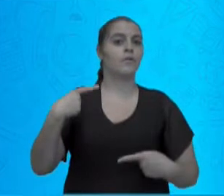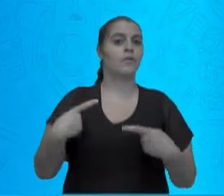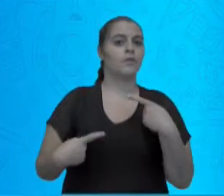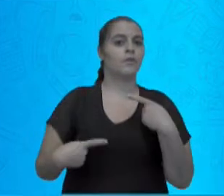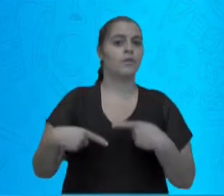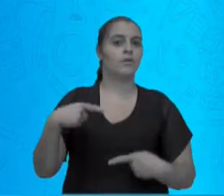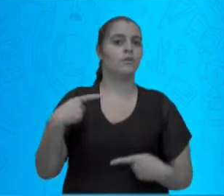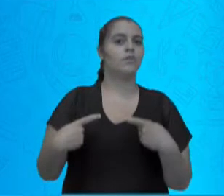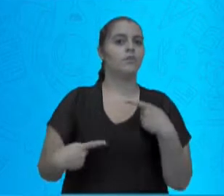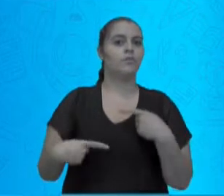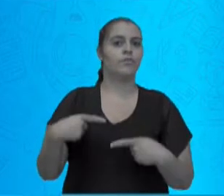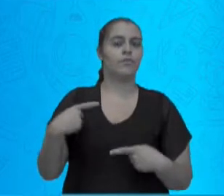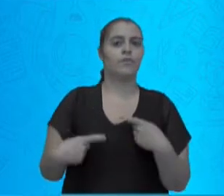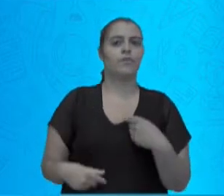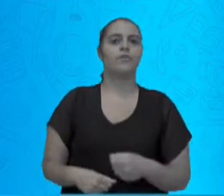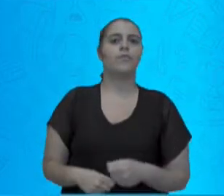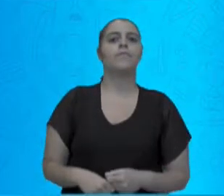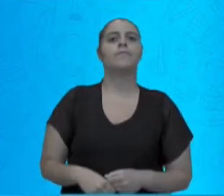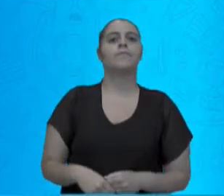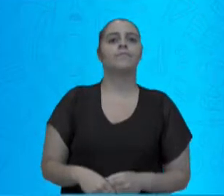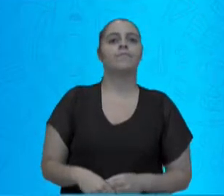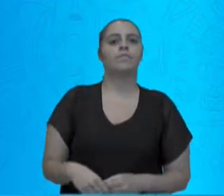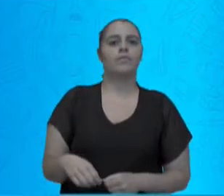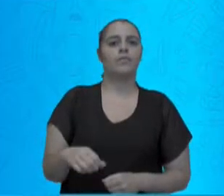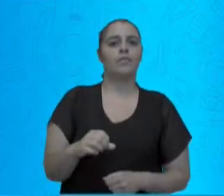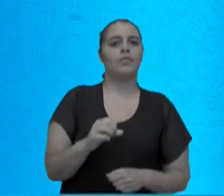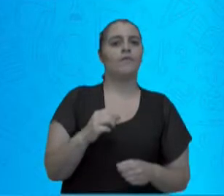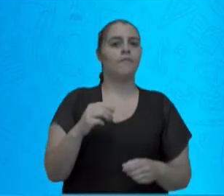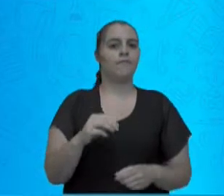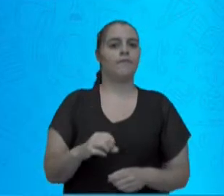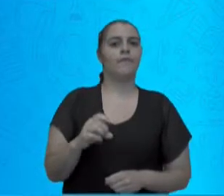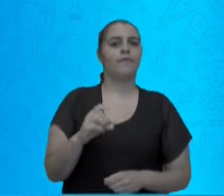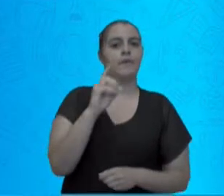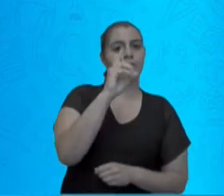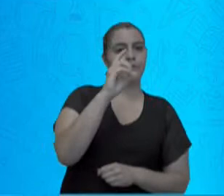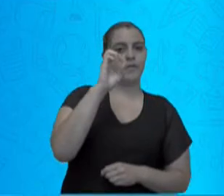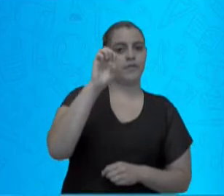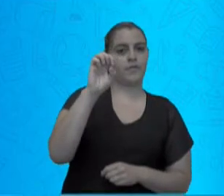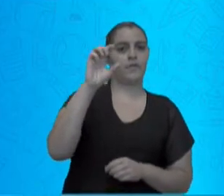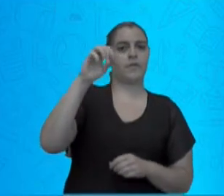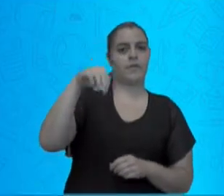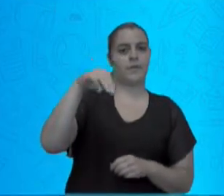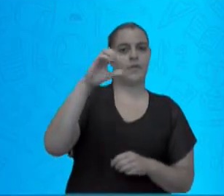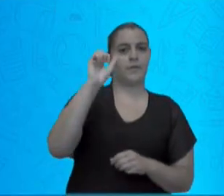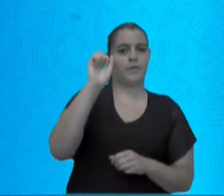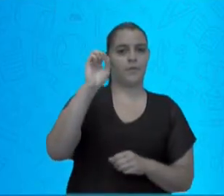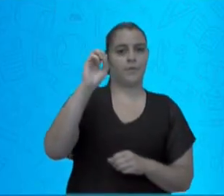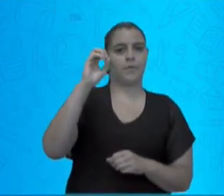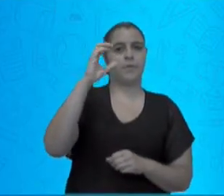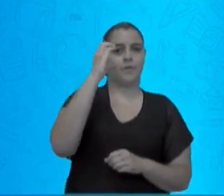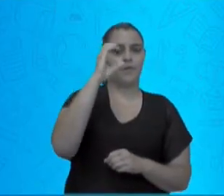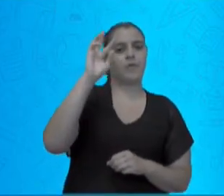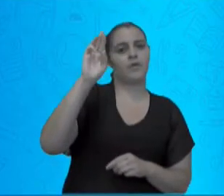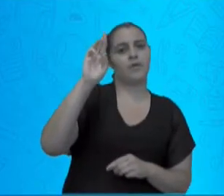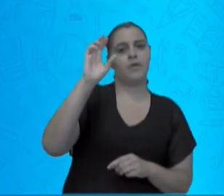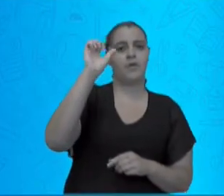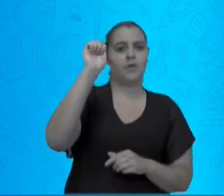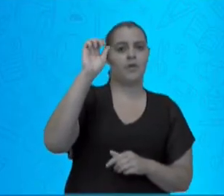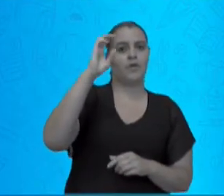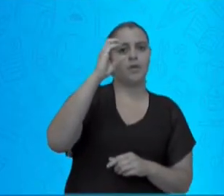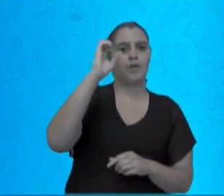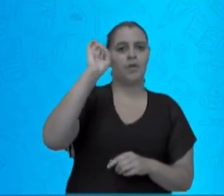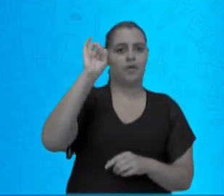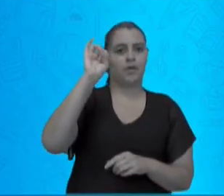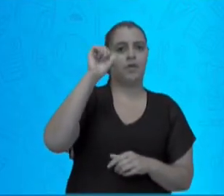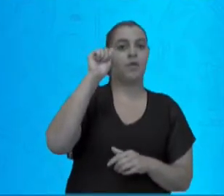cortina de ferro, nós vivemos uma democracia, então são as leis. As leis, elas